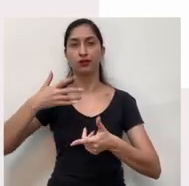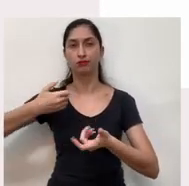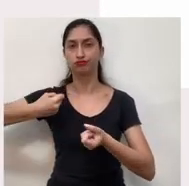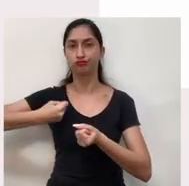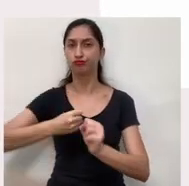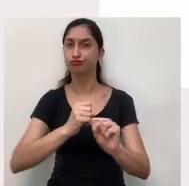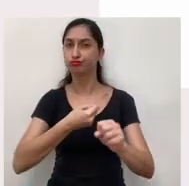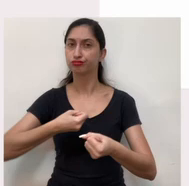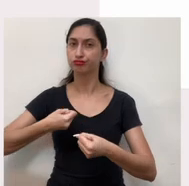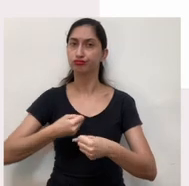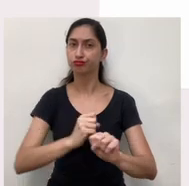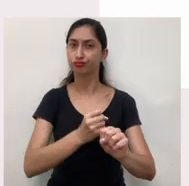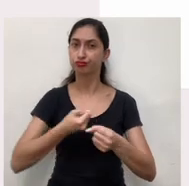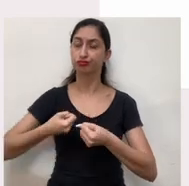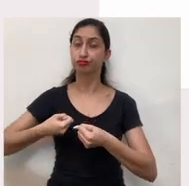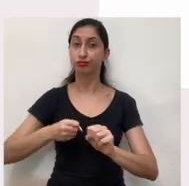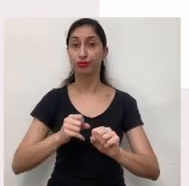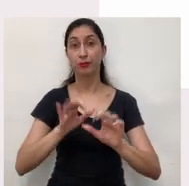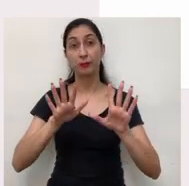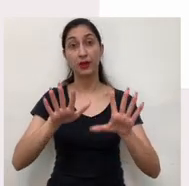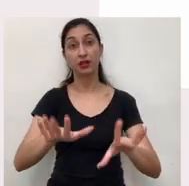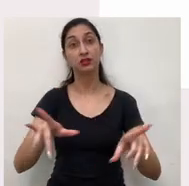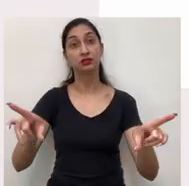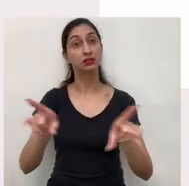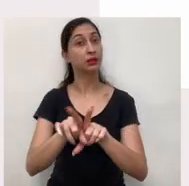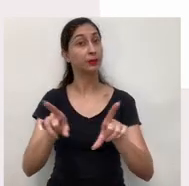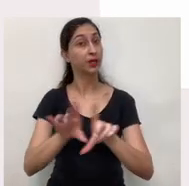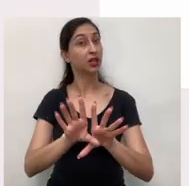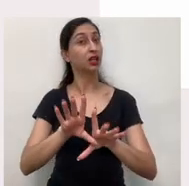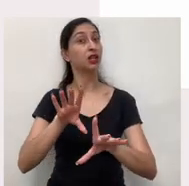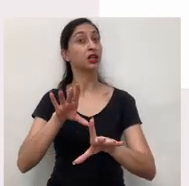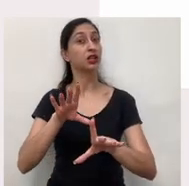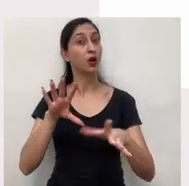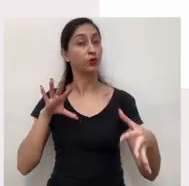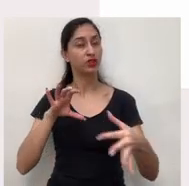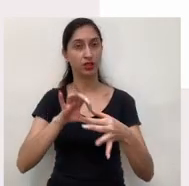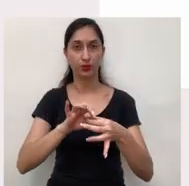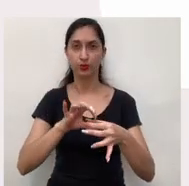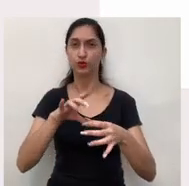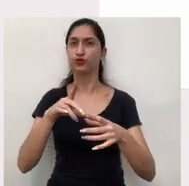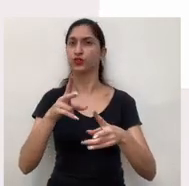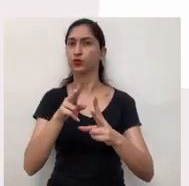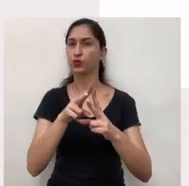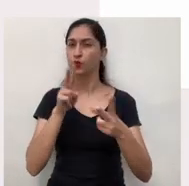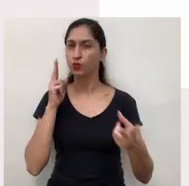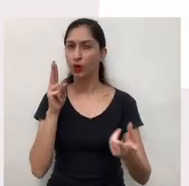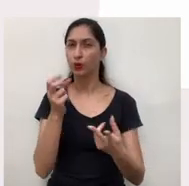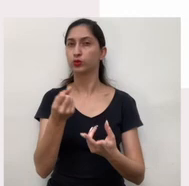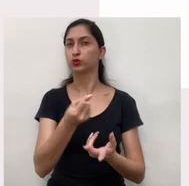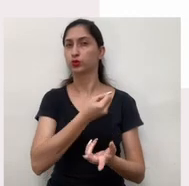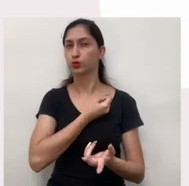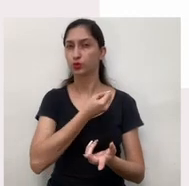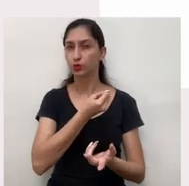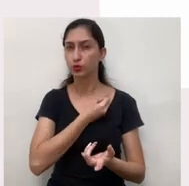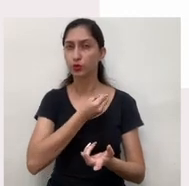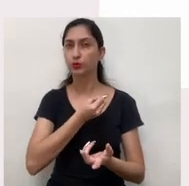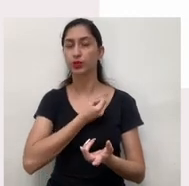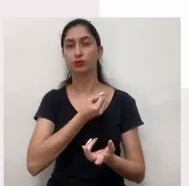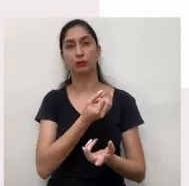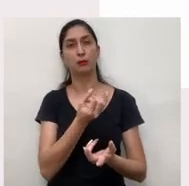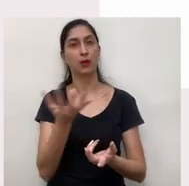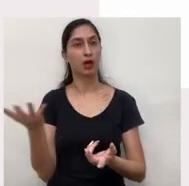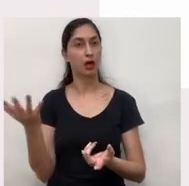E essa replicação eletrônica, digital, numérica, né? Assim, que, por exemplo, as